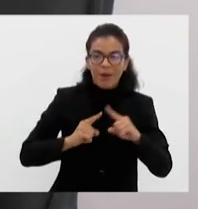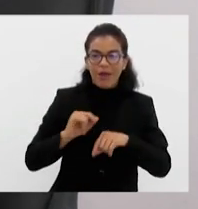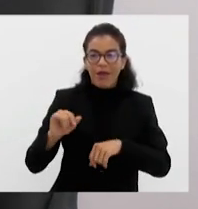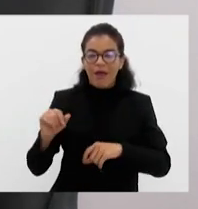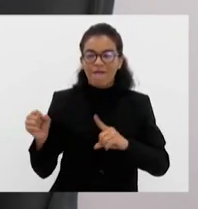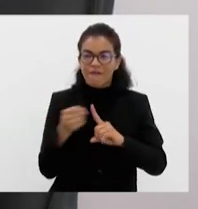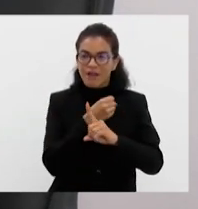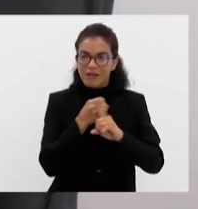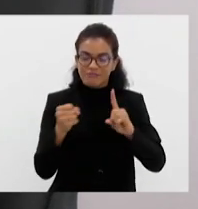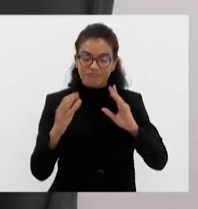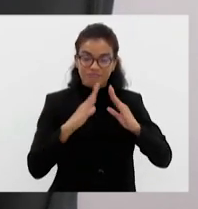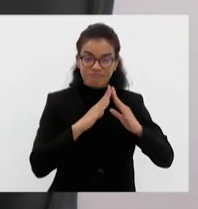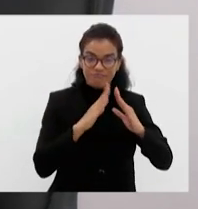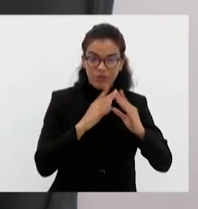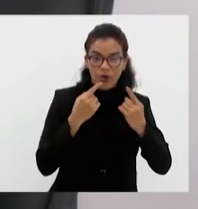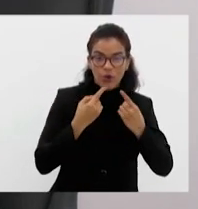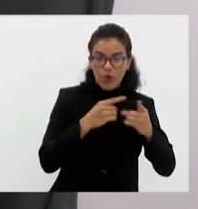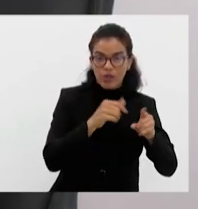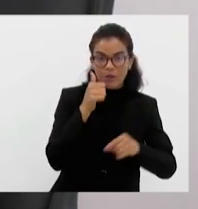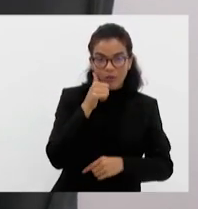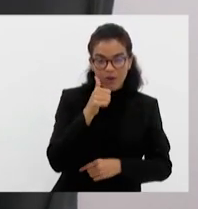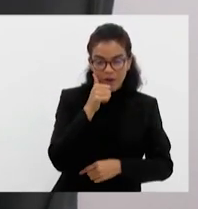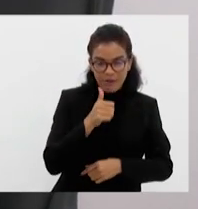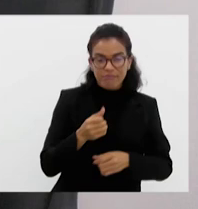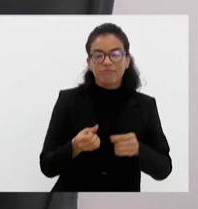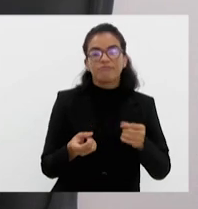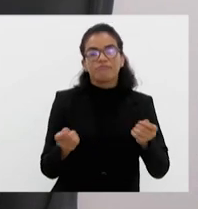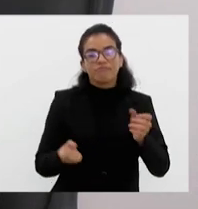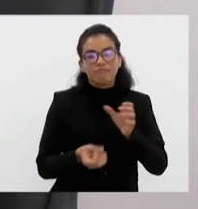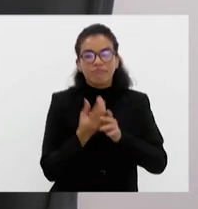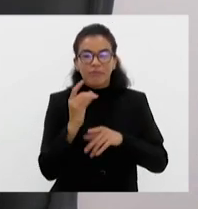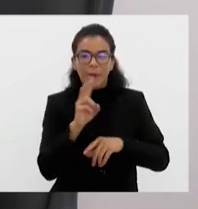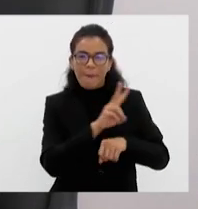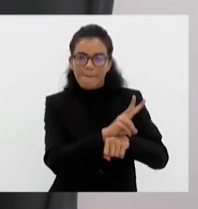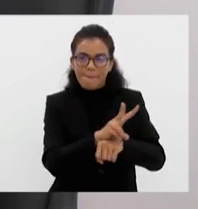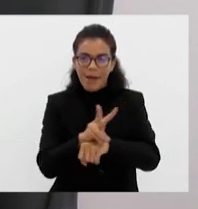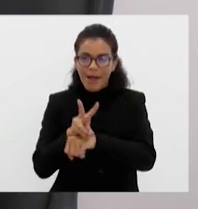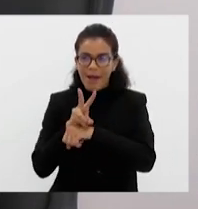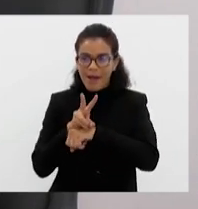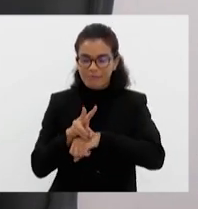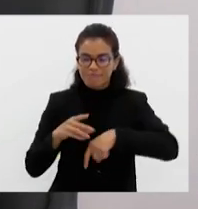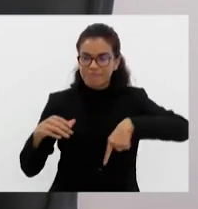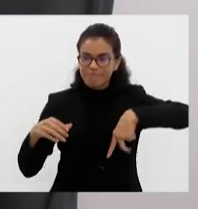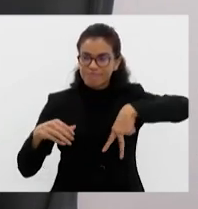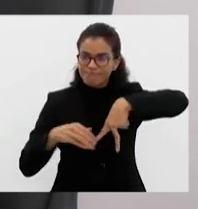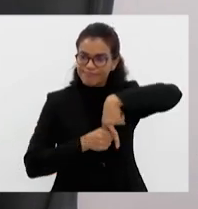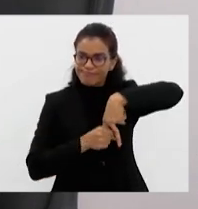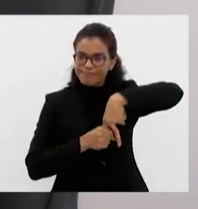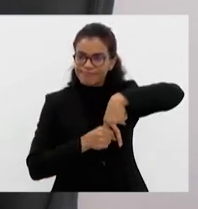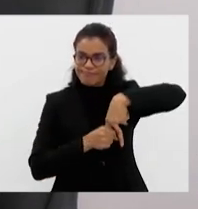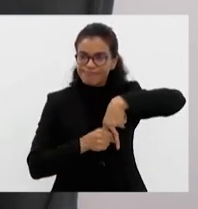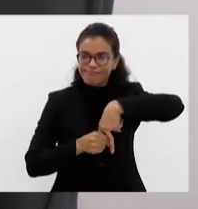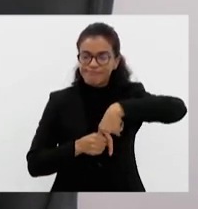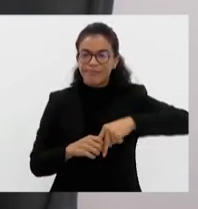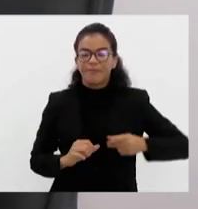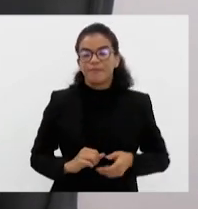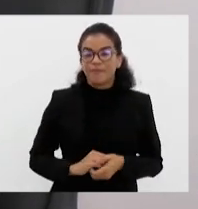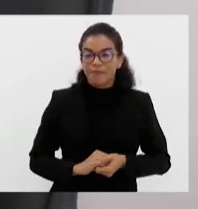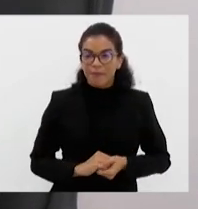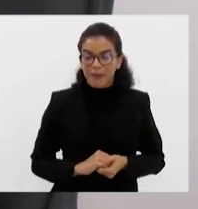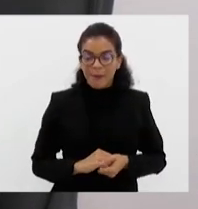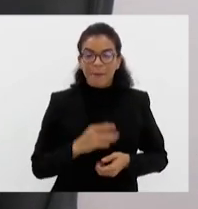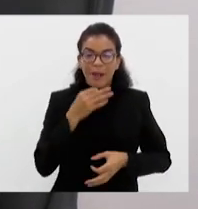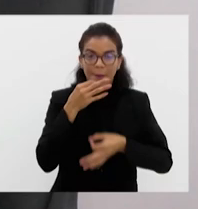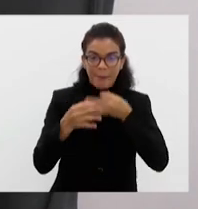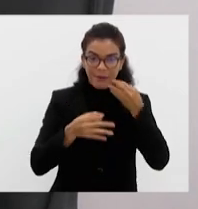e familiar contra a mulher, estabelecendo a possibilidade de monitoramento eletrônico e da outras providências. Para